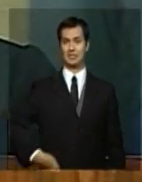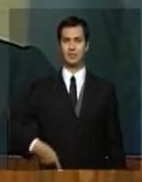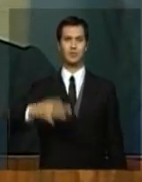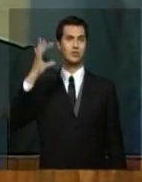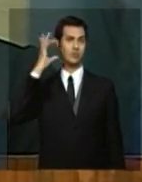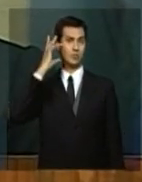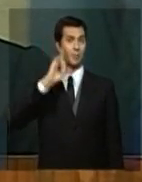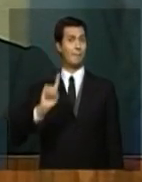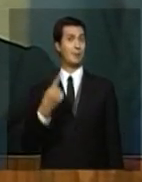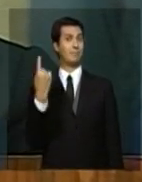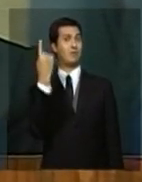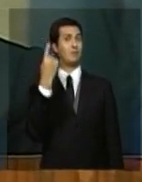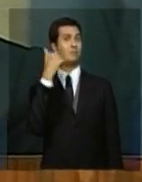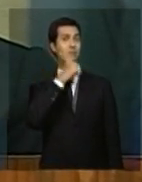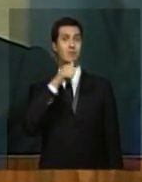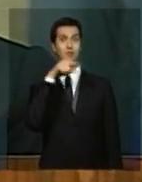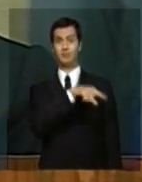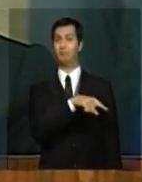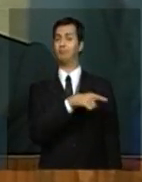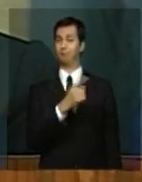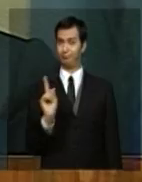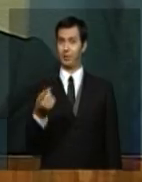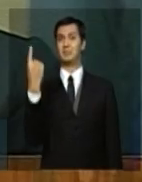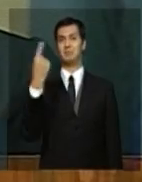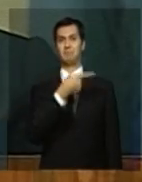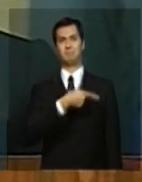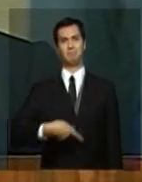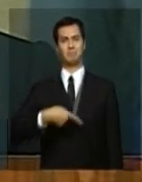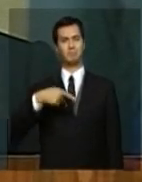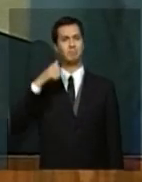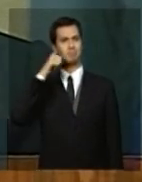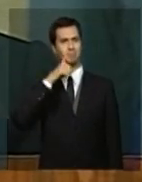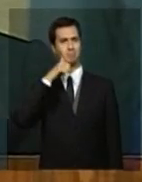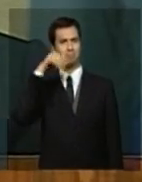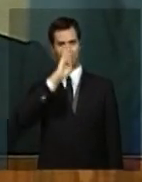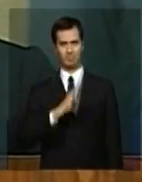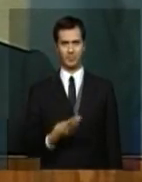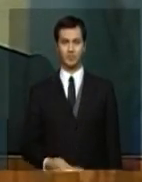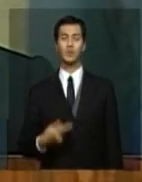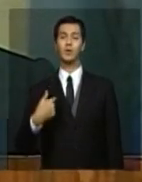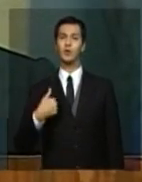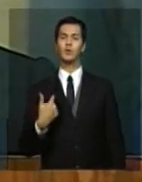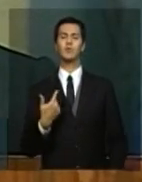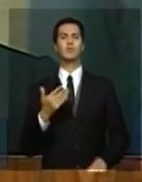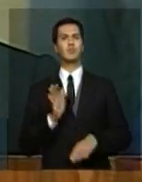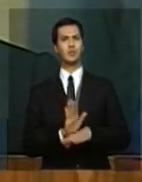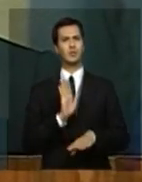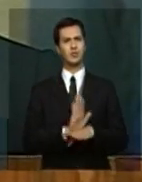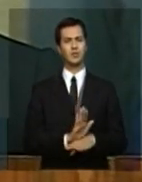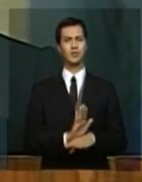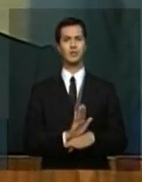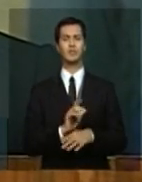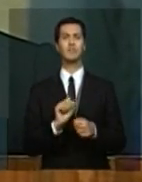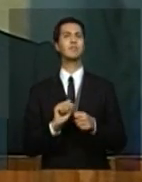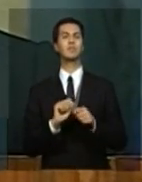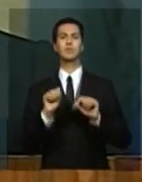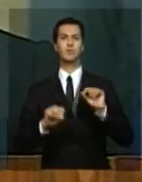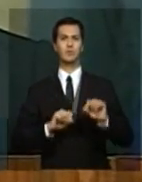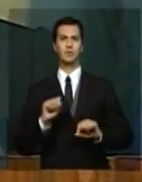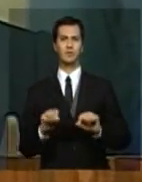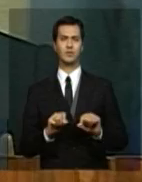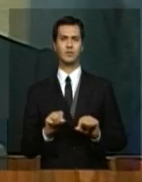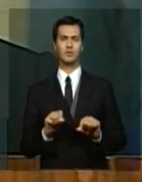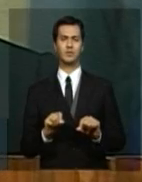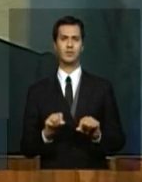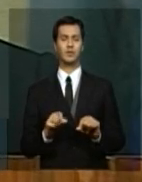do Brasil e fazer Sem dúvida nenhuma